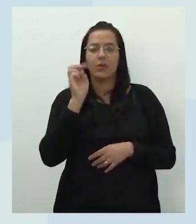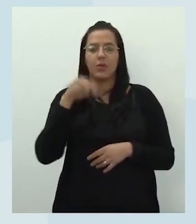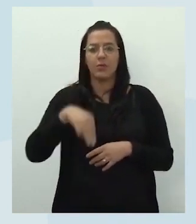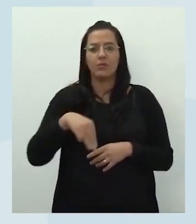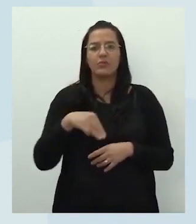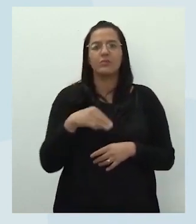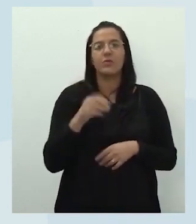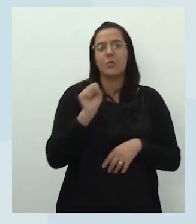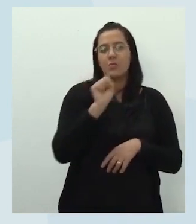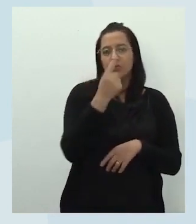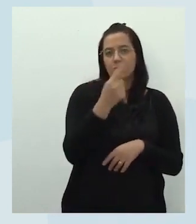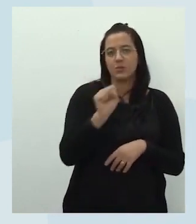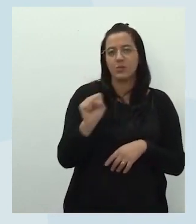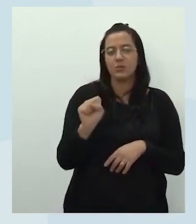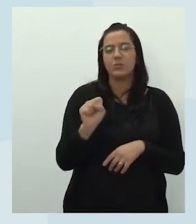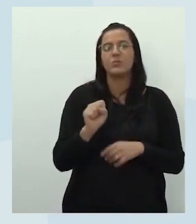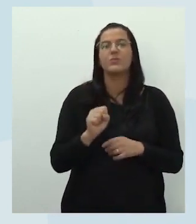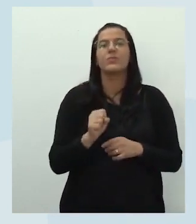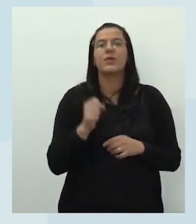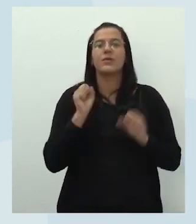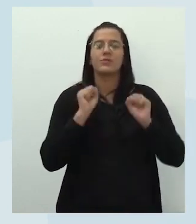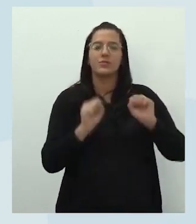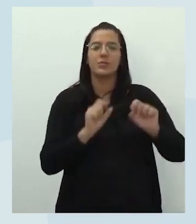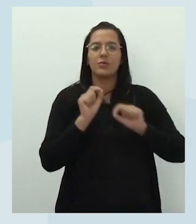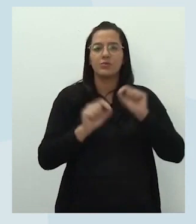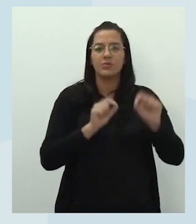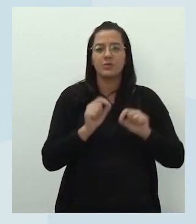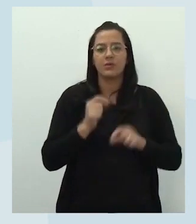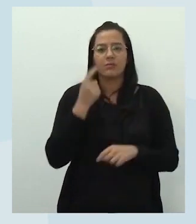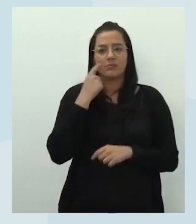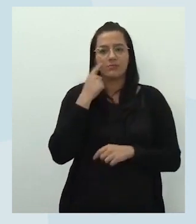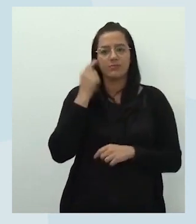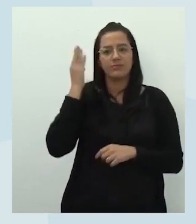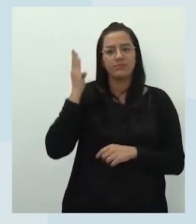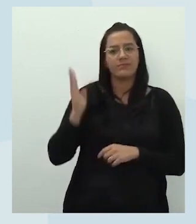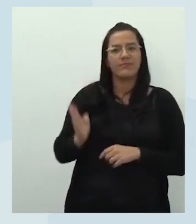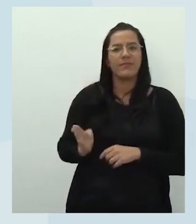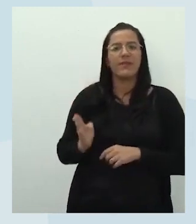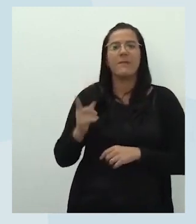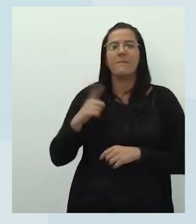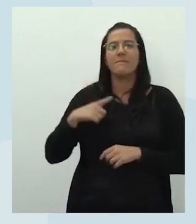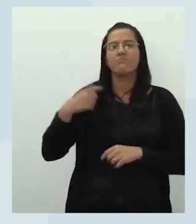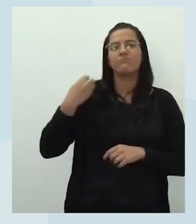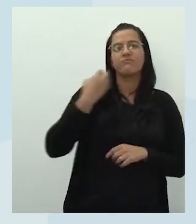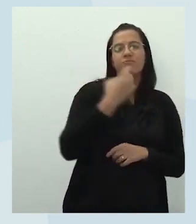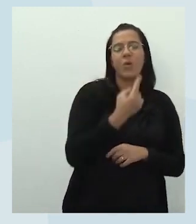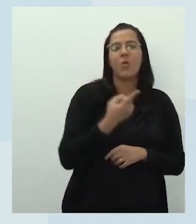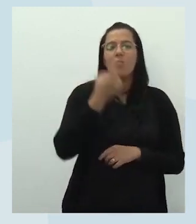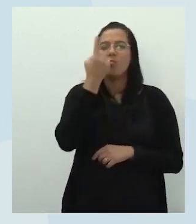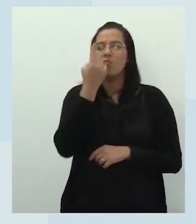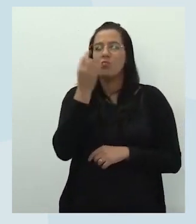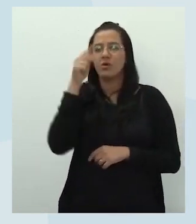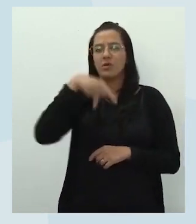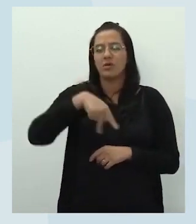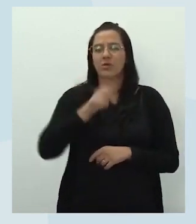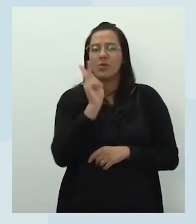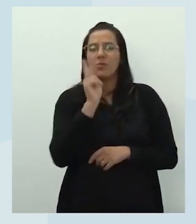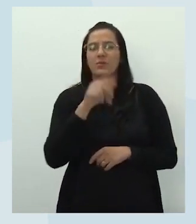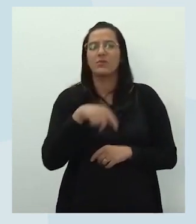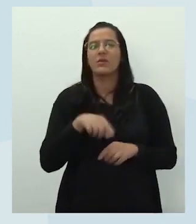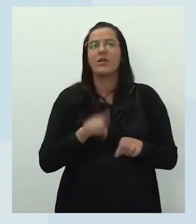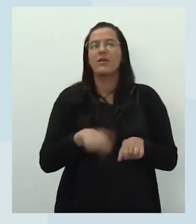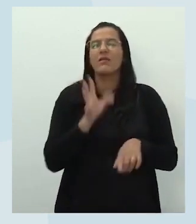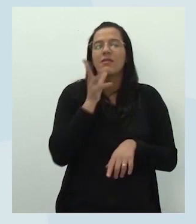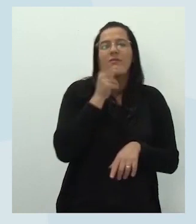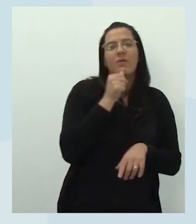a gente pode fazer aquela proporção, né? Para ele viajar 1 quilômetro, ele vai demorar mais